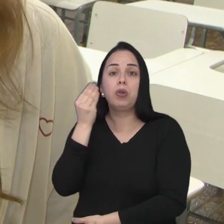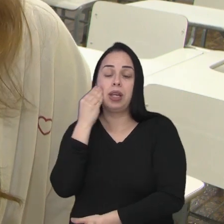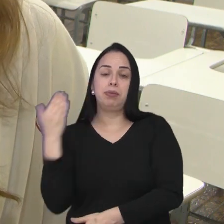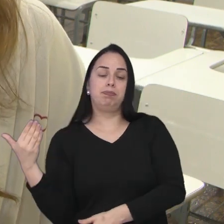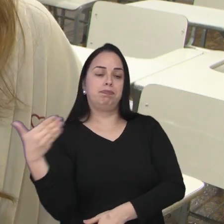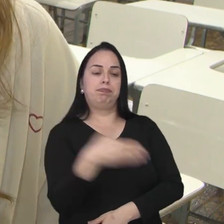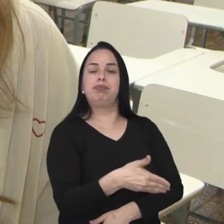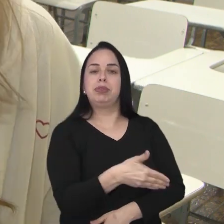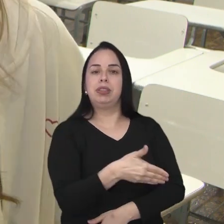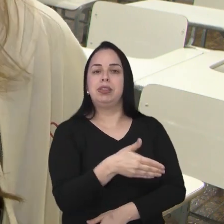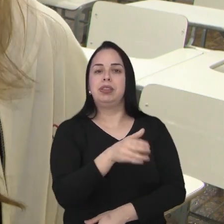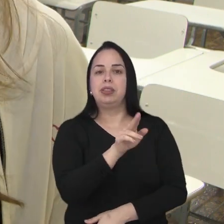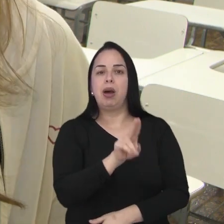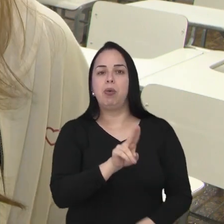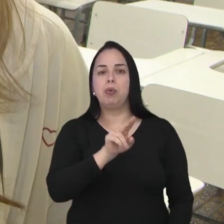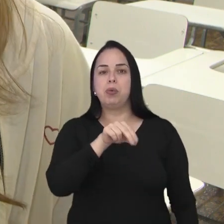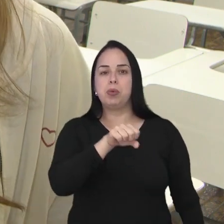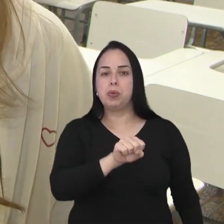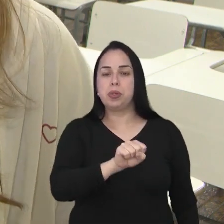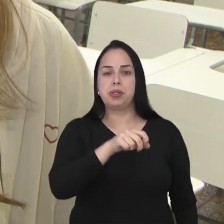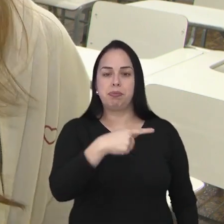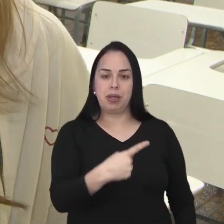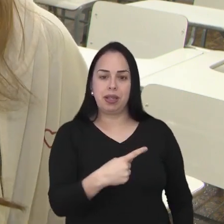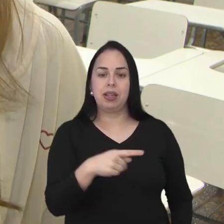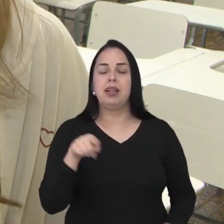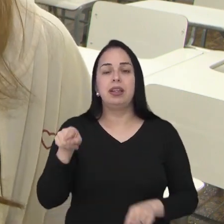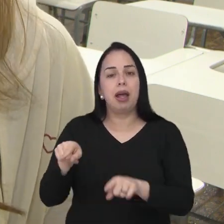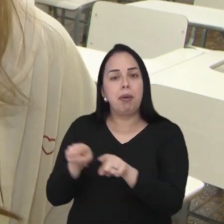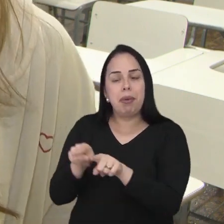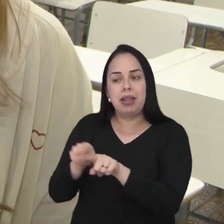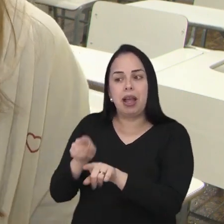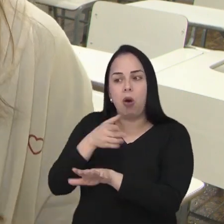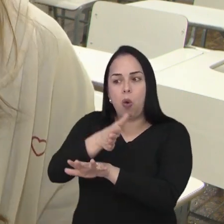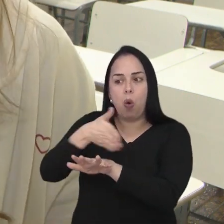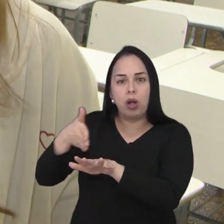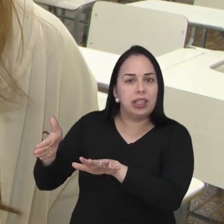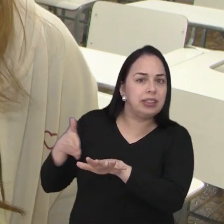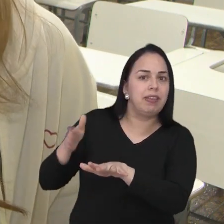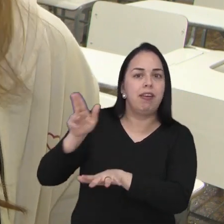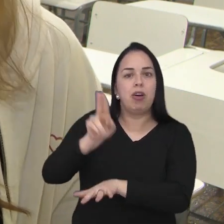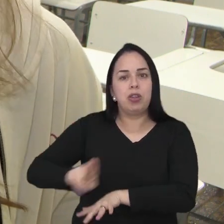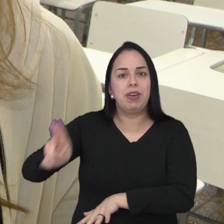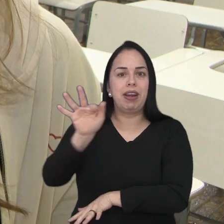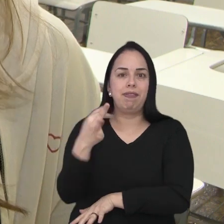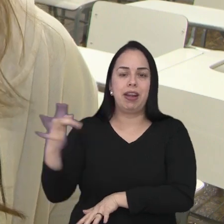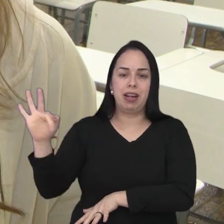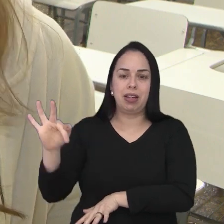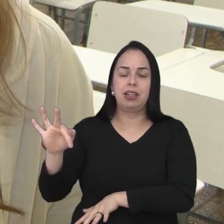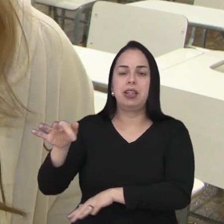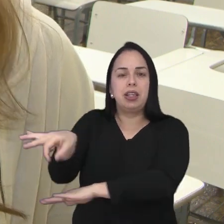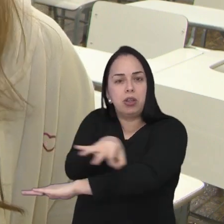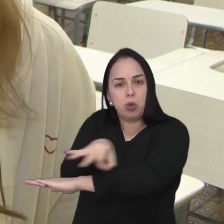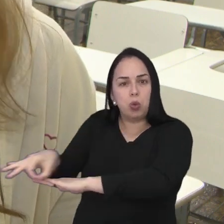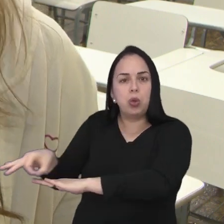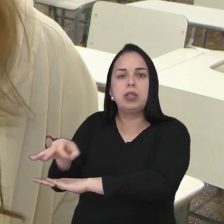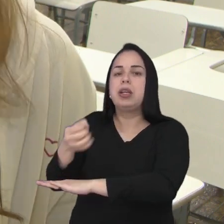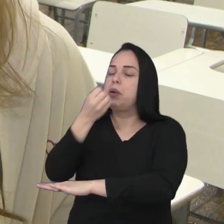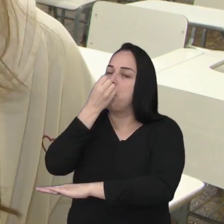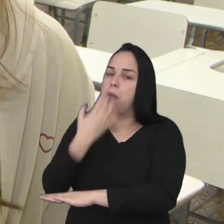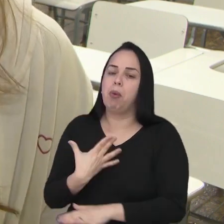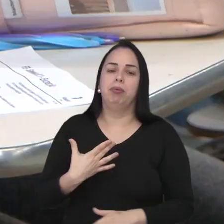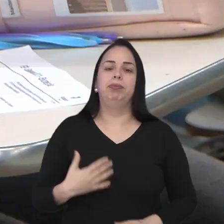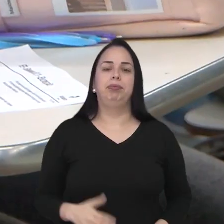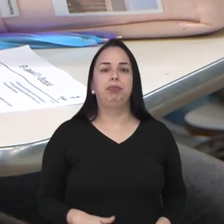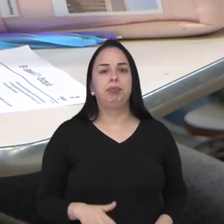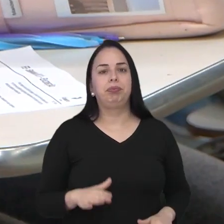USP, e o Enem também, apesar disso, oferece muitas vagas para outras federais que são muito boas em arquitetura e que eu considero